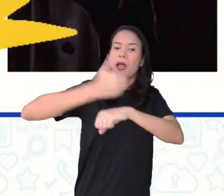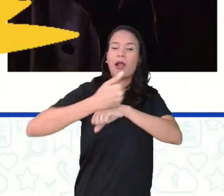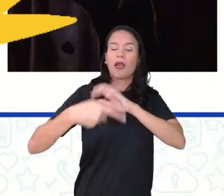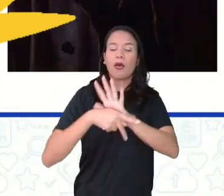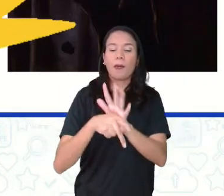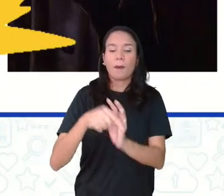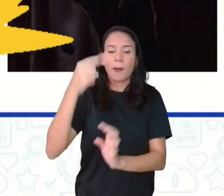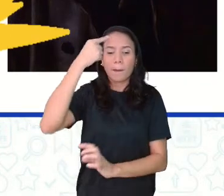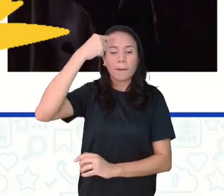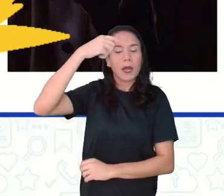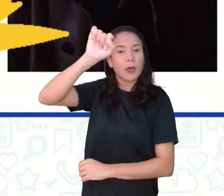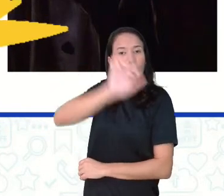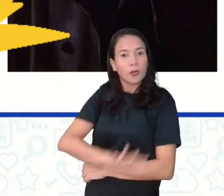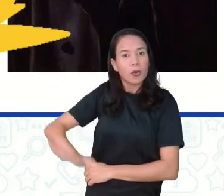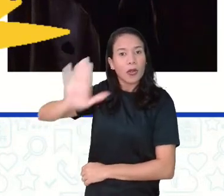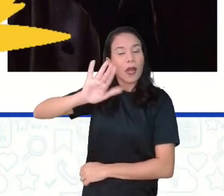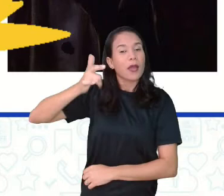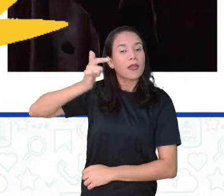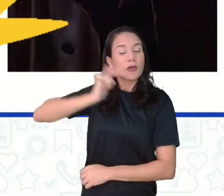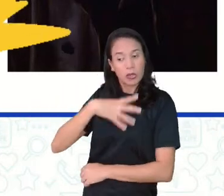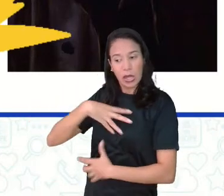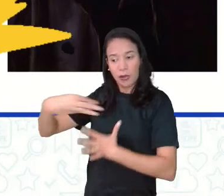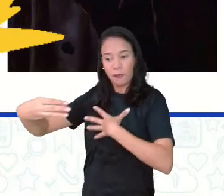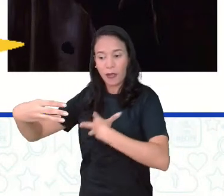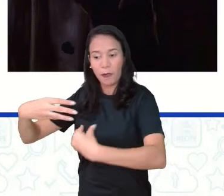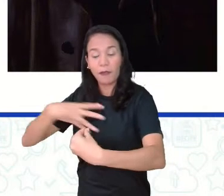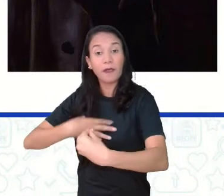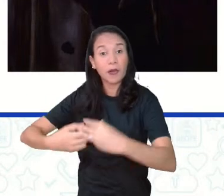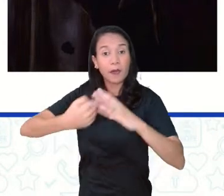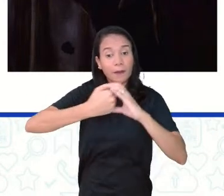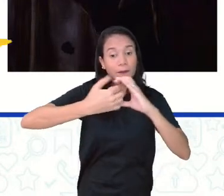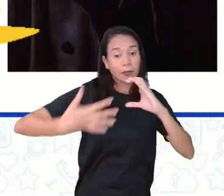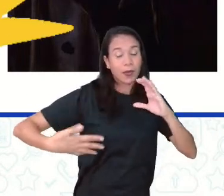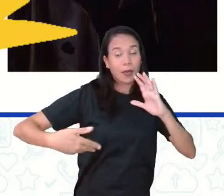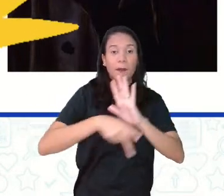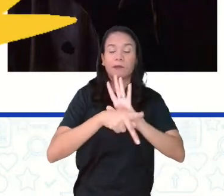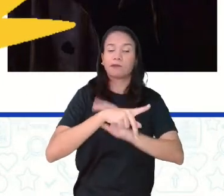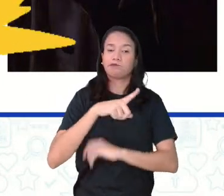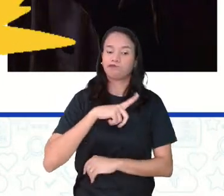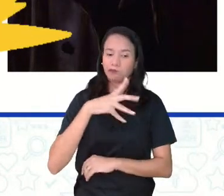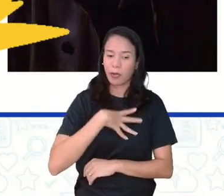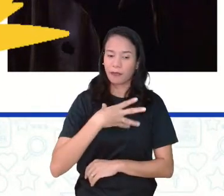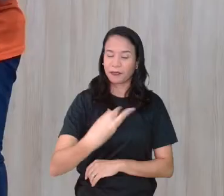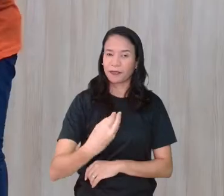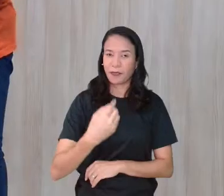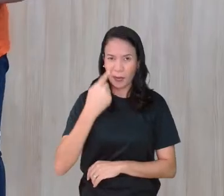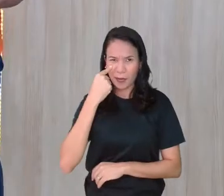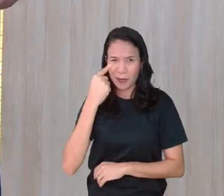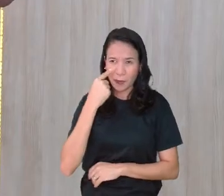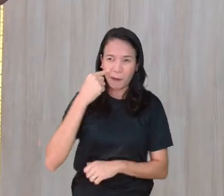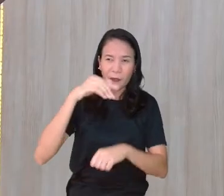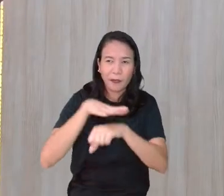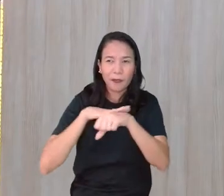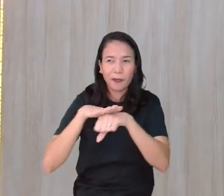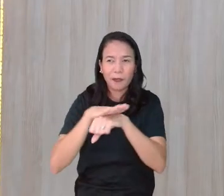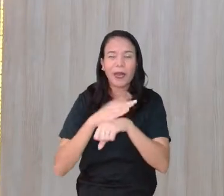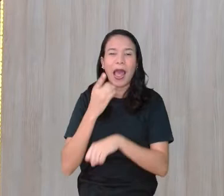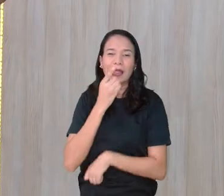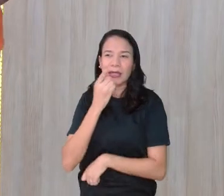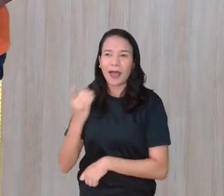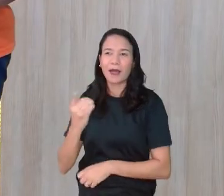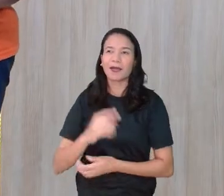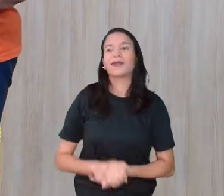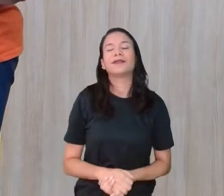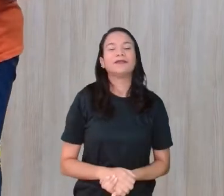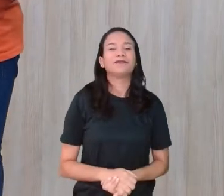ambiente, que se reproduz e transmite suas características aos seus descendentes. Vamos conversar um pouquinho a respeito de Darwin,